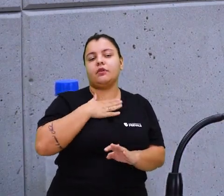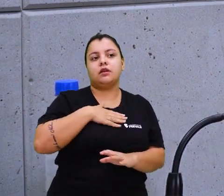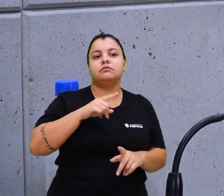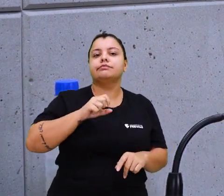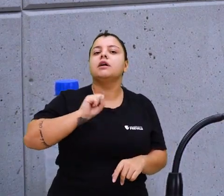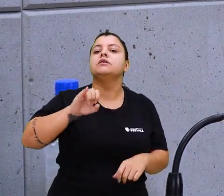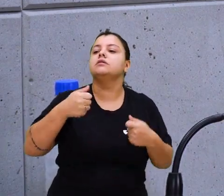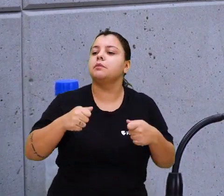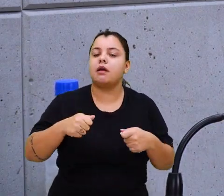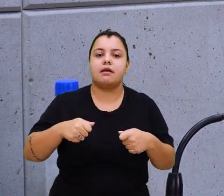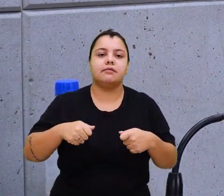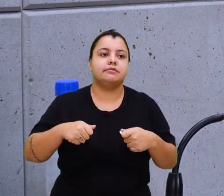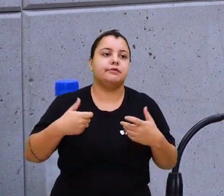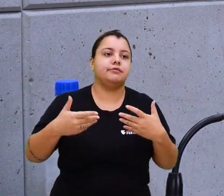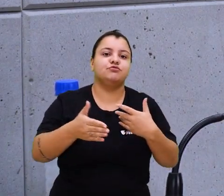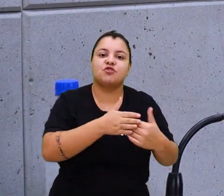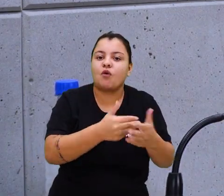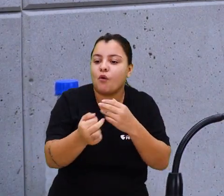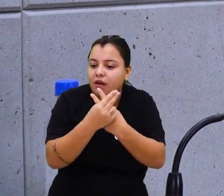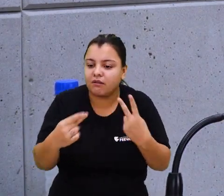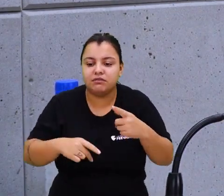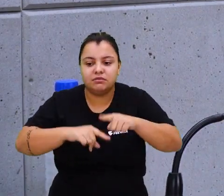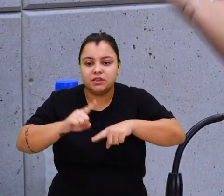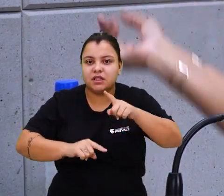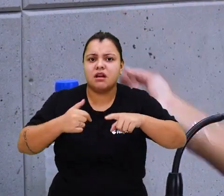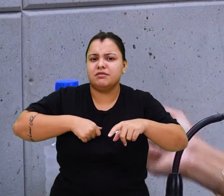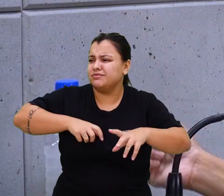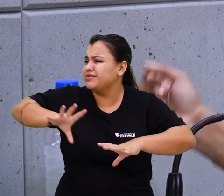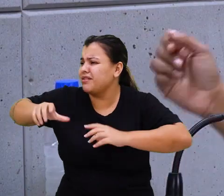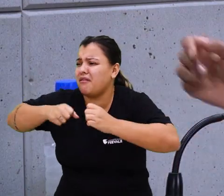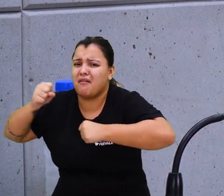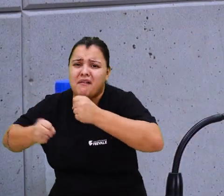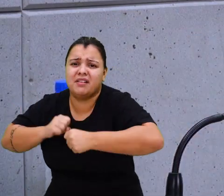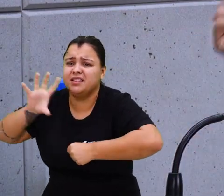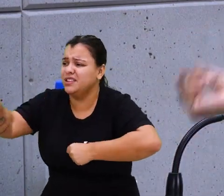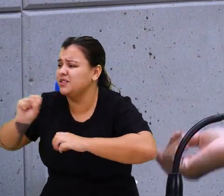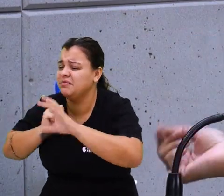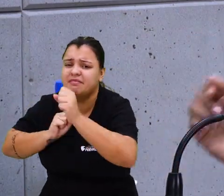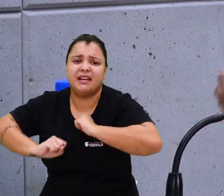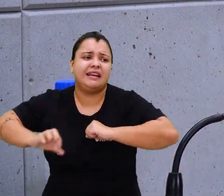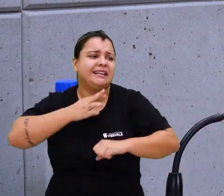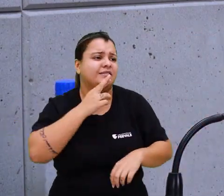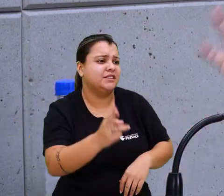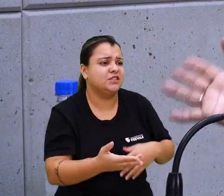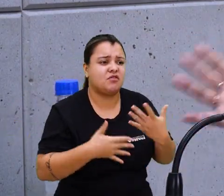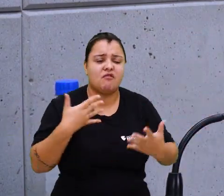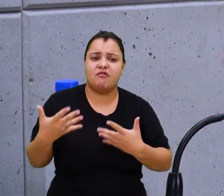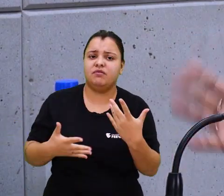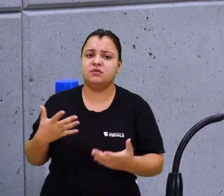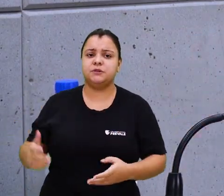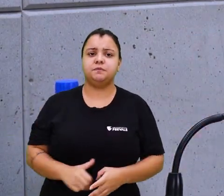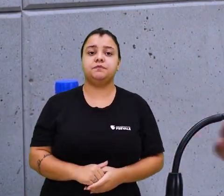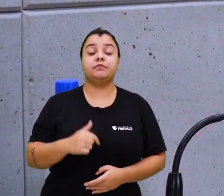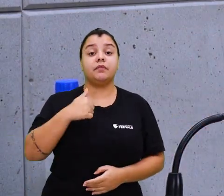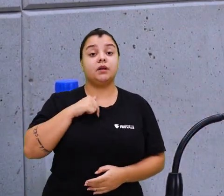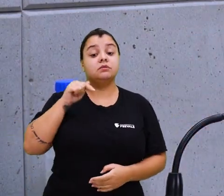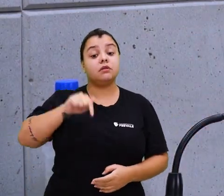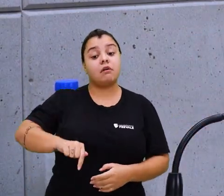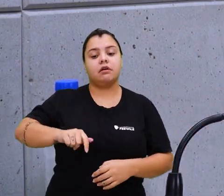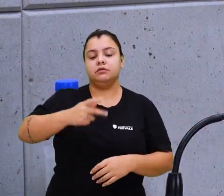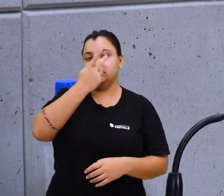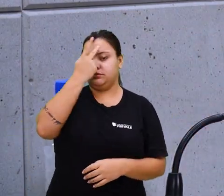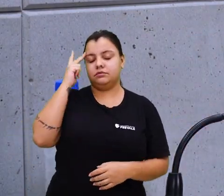precisarem de um tripé eu vou sair correndo vou ver com alguém vou resolver eu sou essa eu sou essa